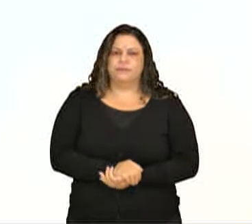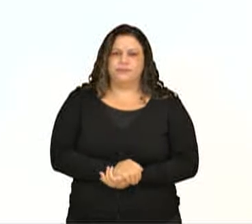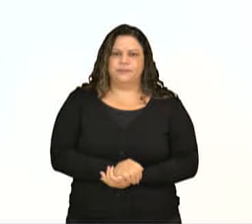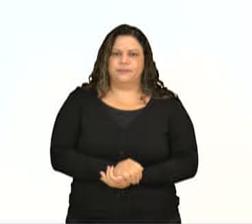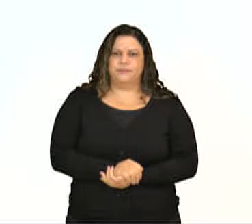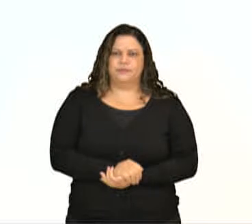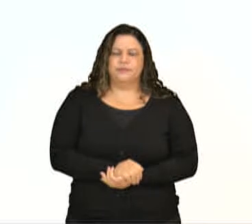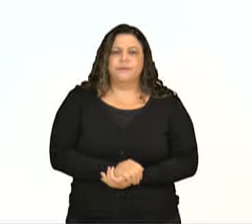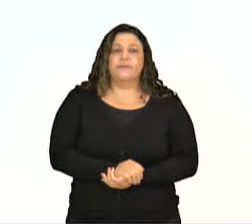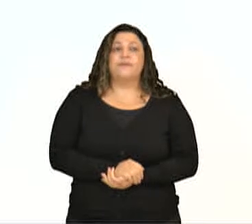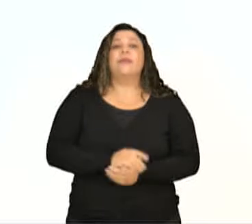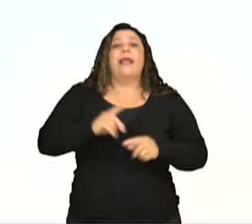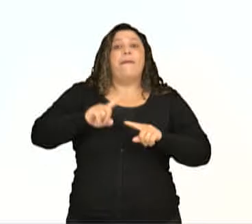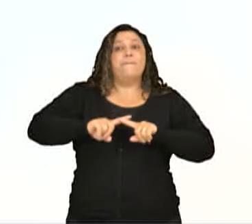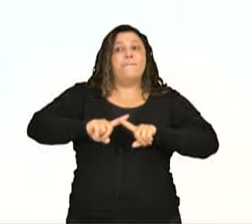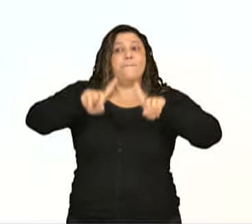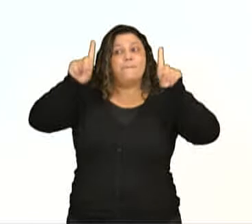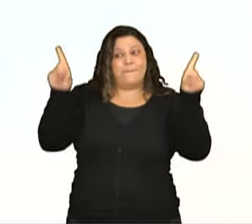de